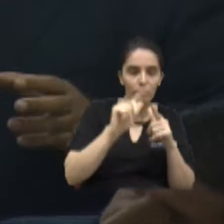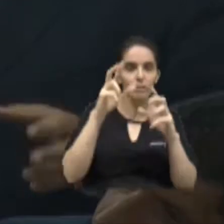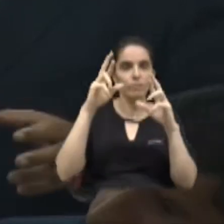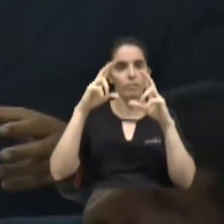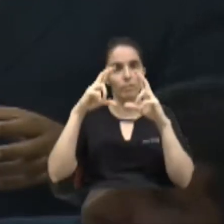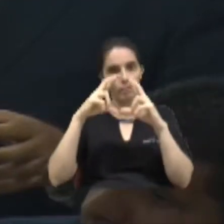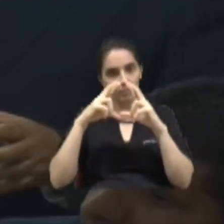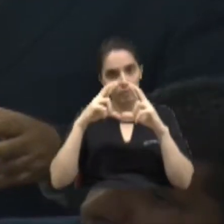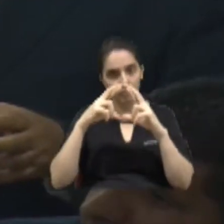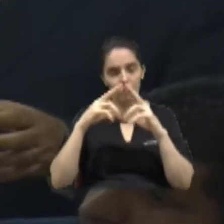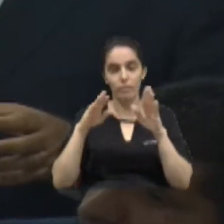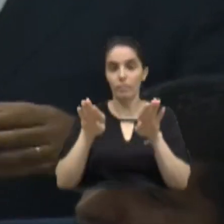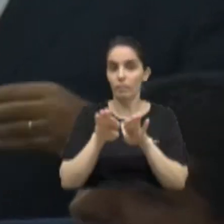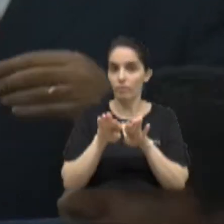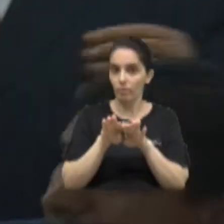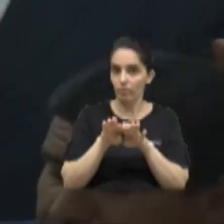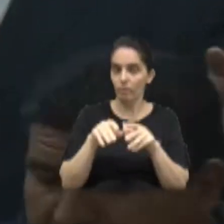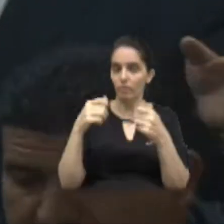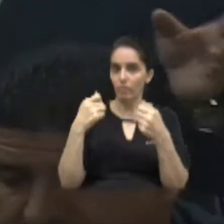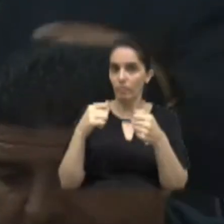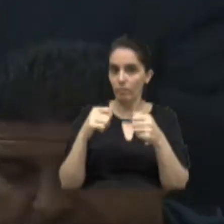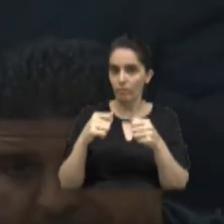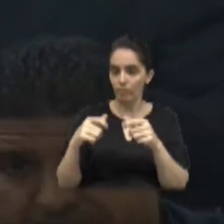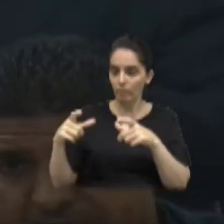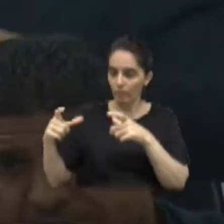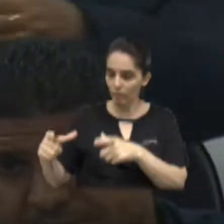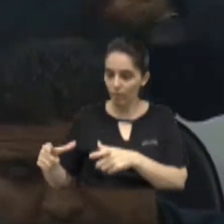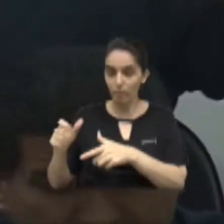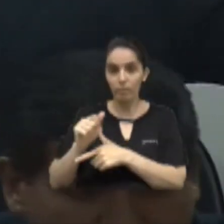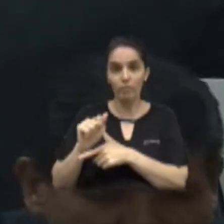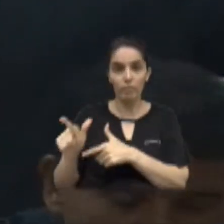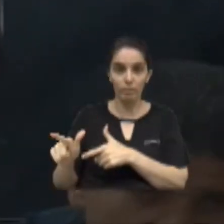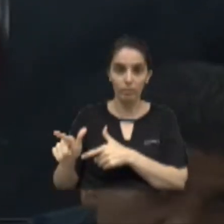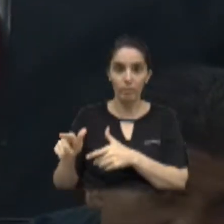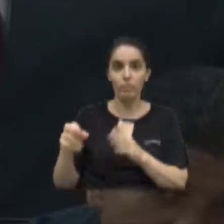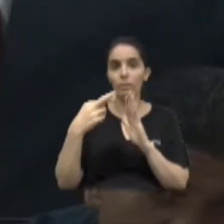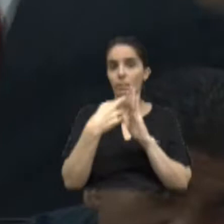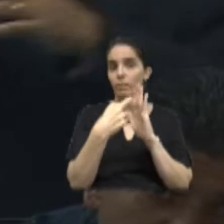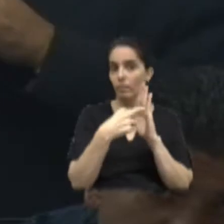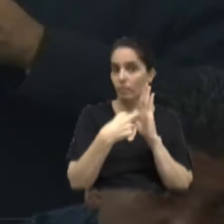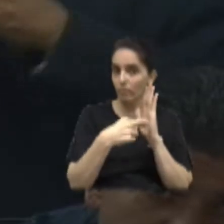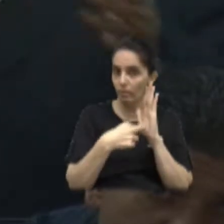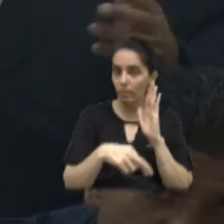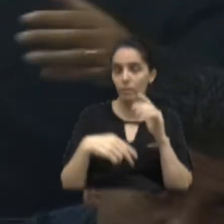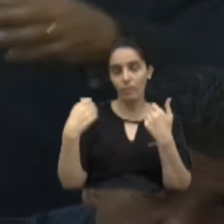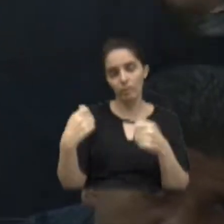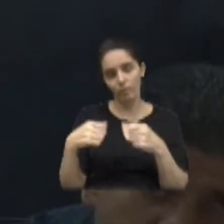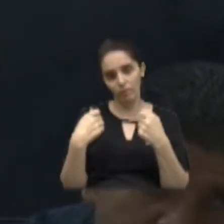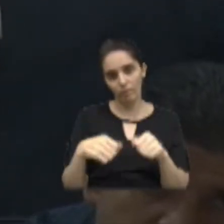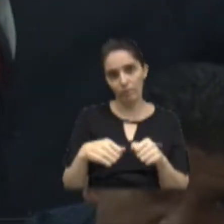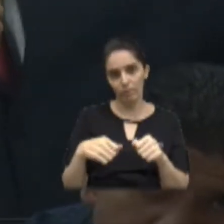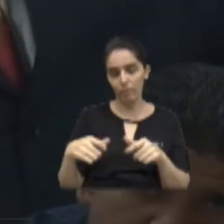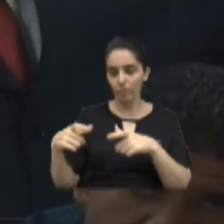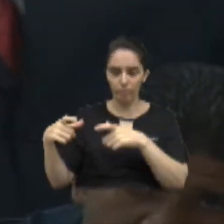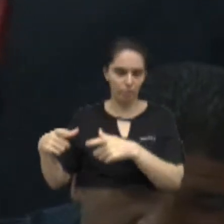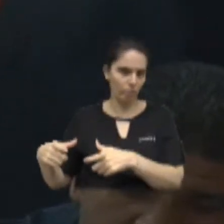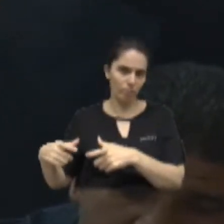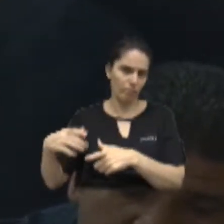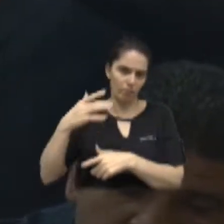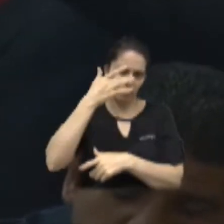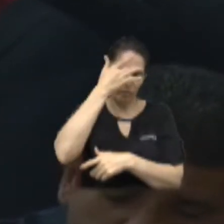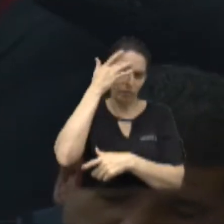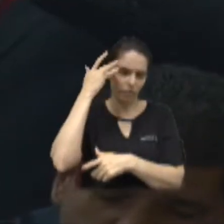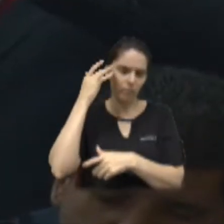das chácaras, independente se alguém joga ou não, porque isso acontece também na nossa cidade, nos bairros, tem muita gente que joga,